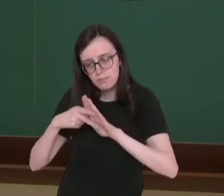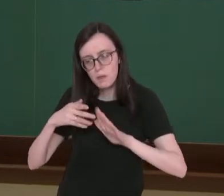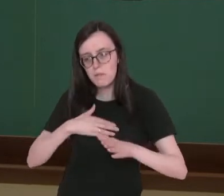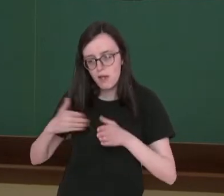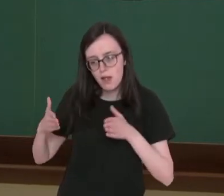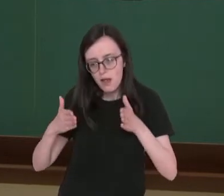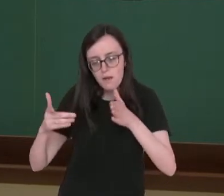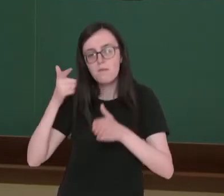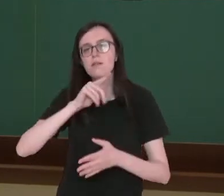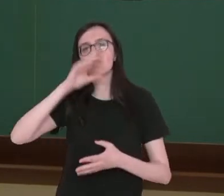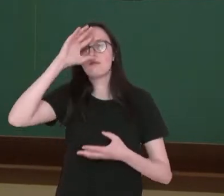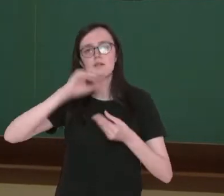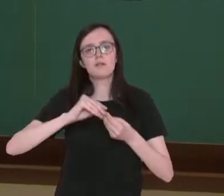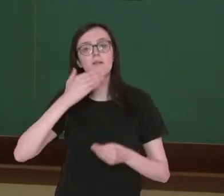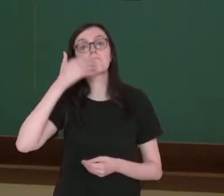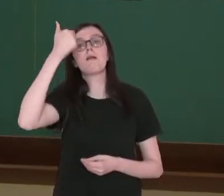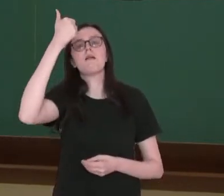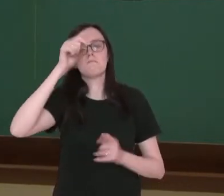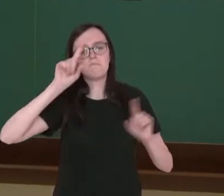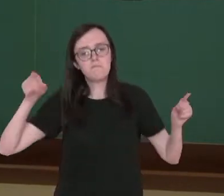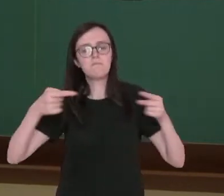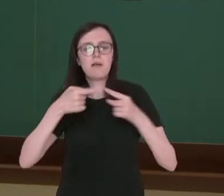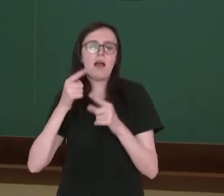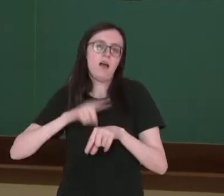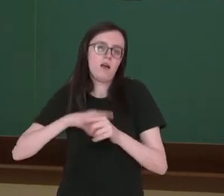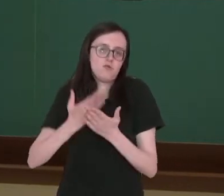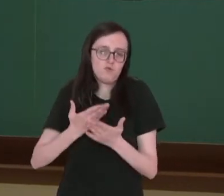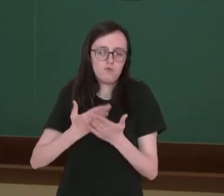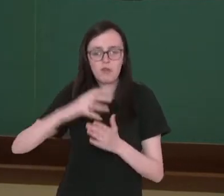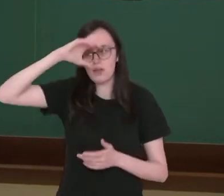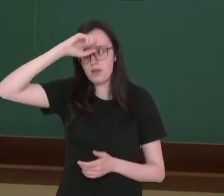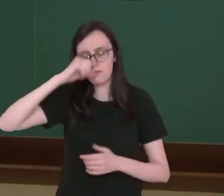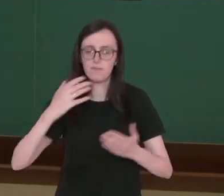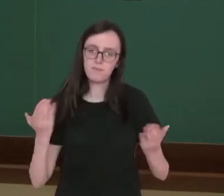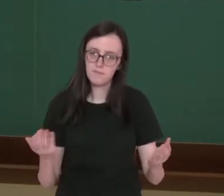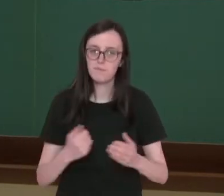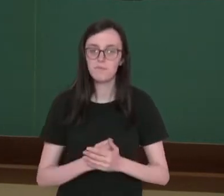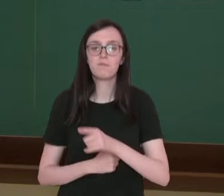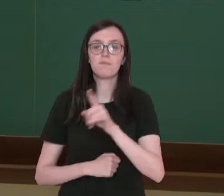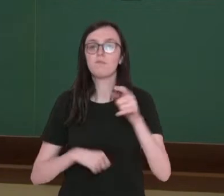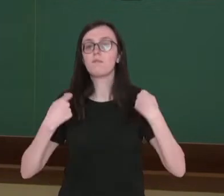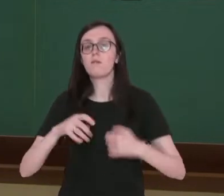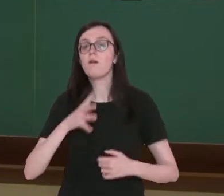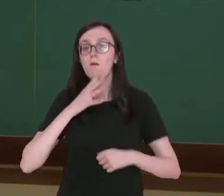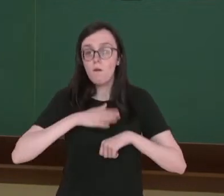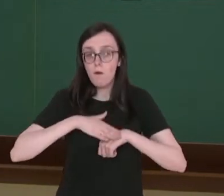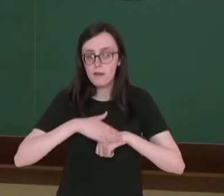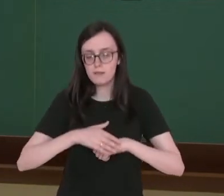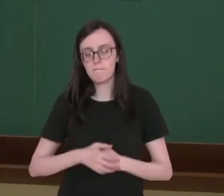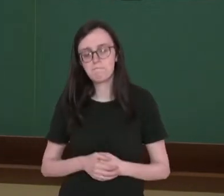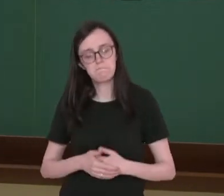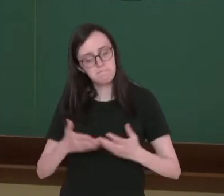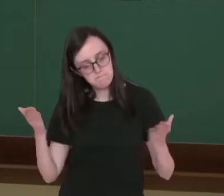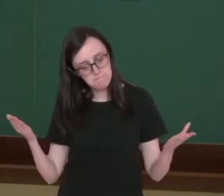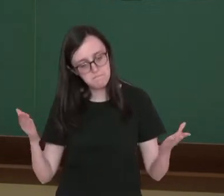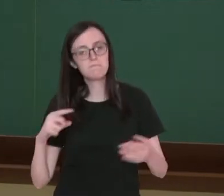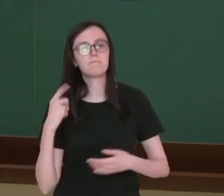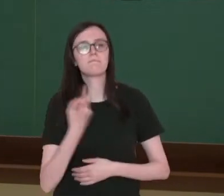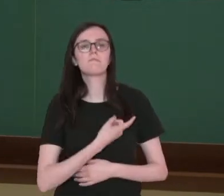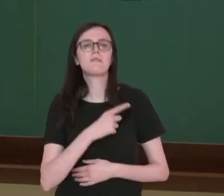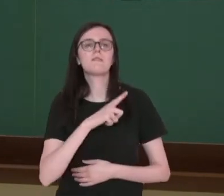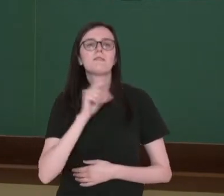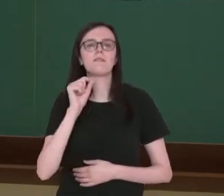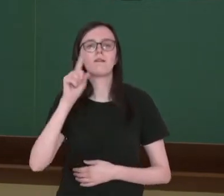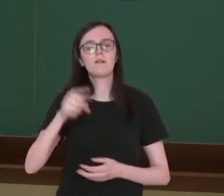para melhor se dar bem na hora de estudar e aprender, gente. Então, vocês têm que se conhecer. Então, portanto, aqui nós temos